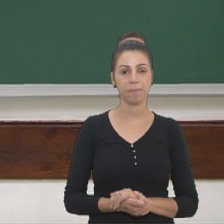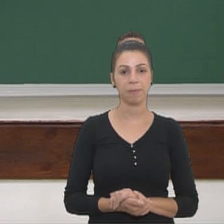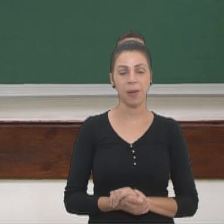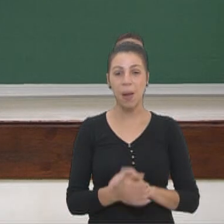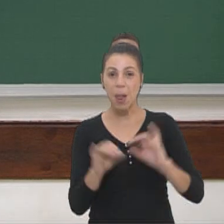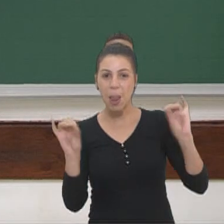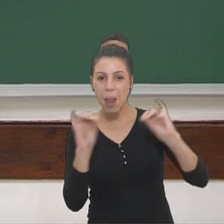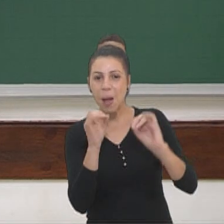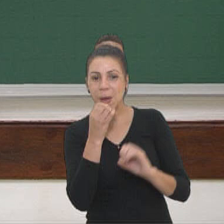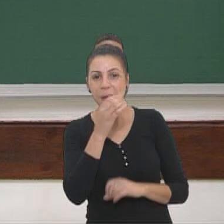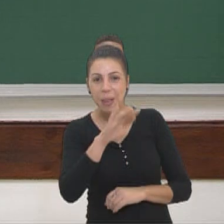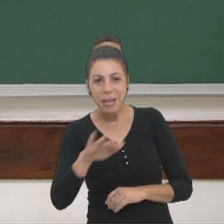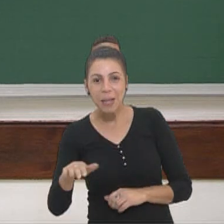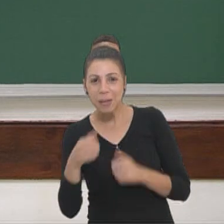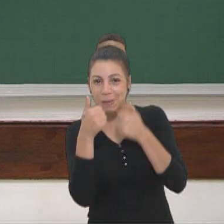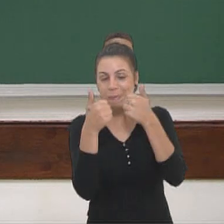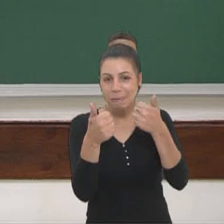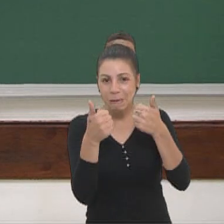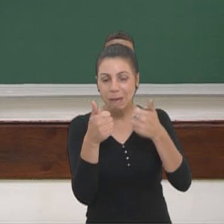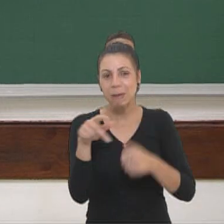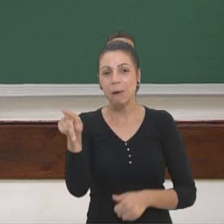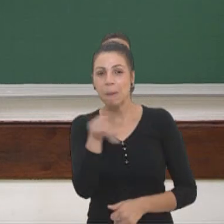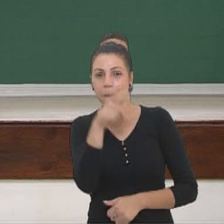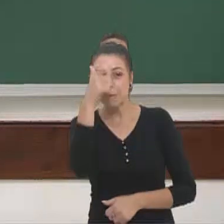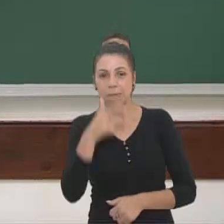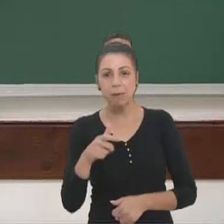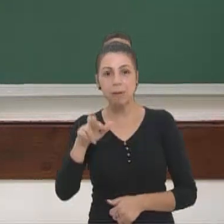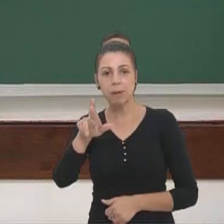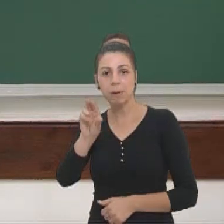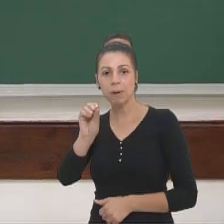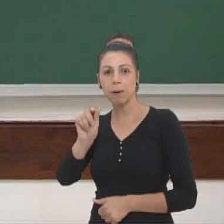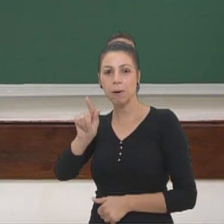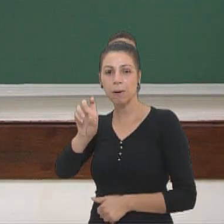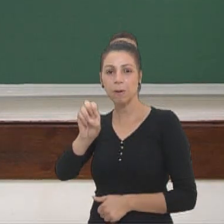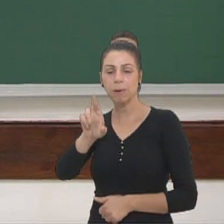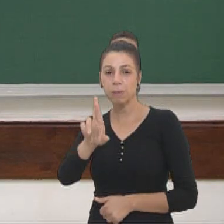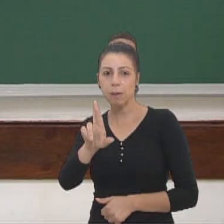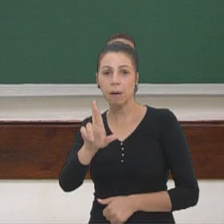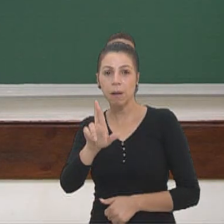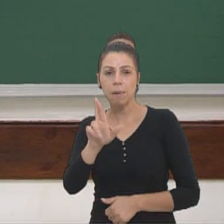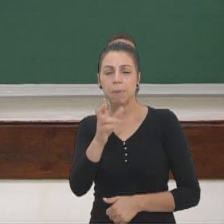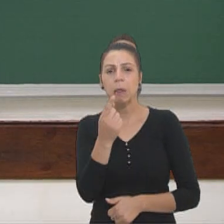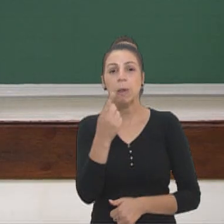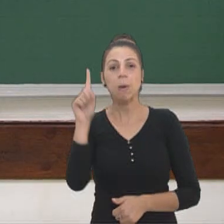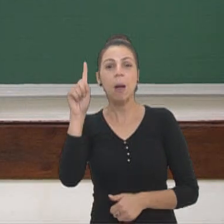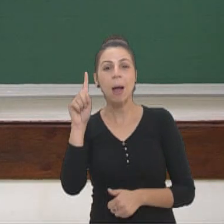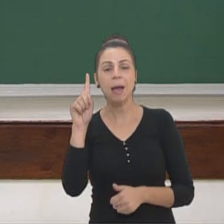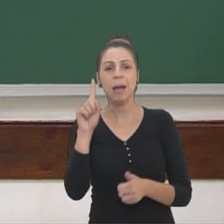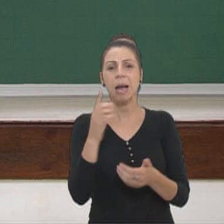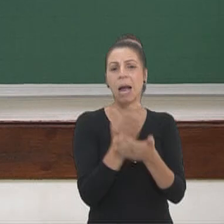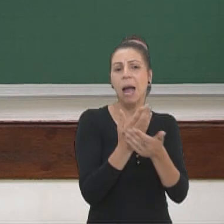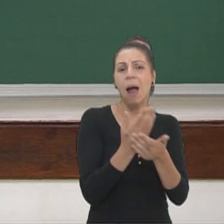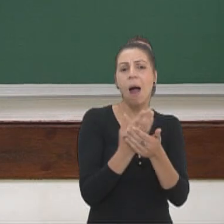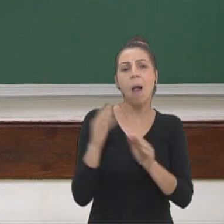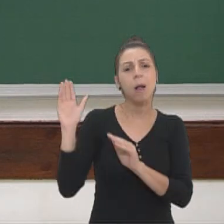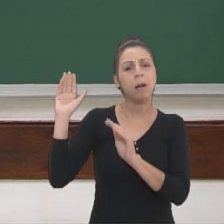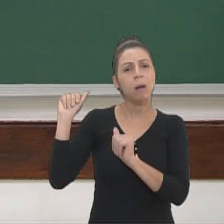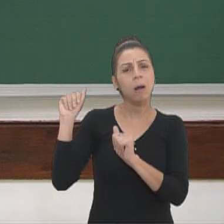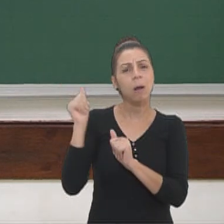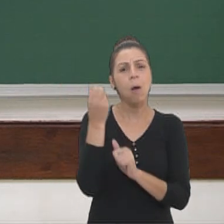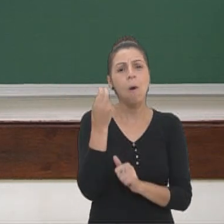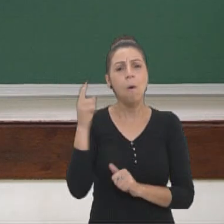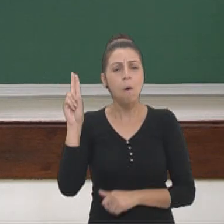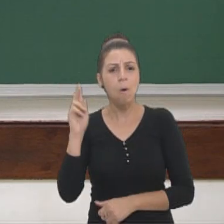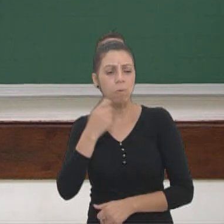Olá, chicos, que tal? Eu sou o professor Roger, estamos aqui para mais uma aula de língua espanhola. Lembrando vocês